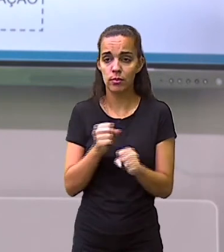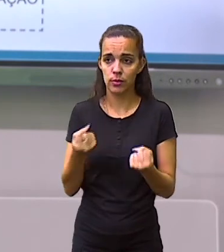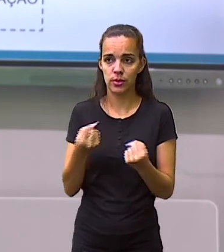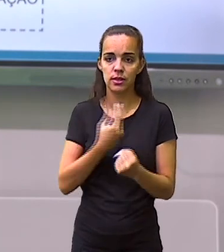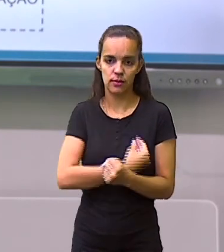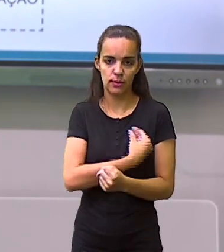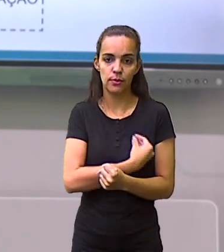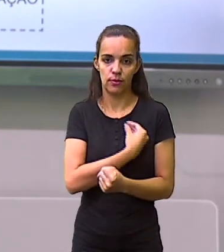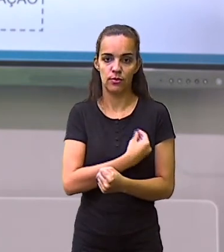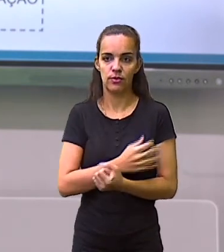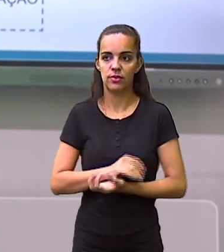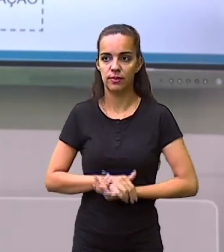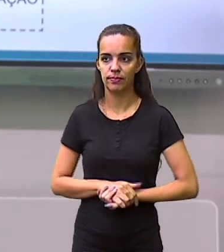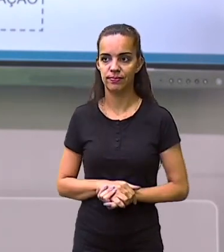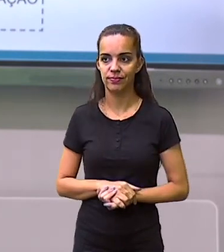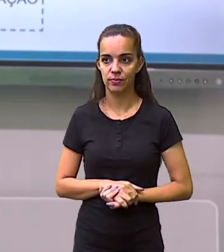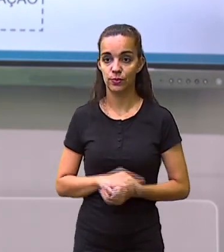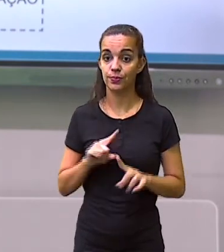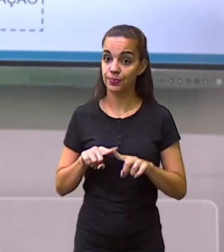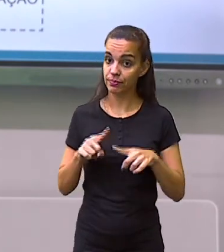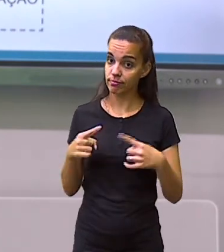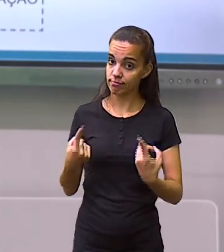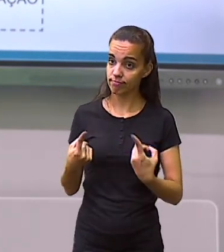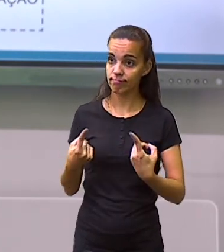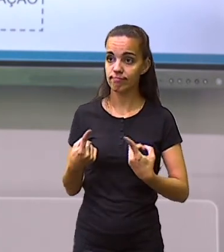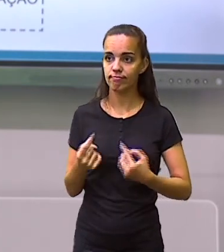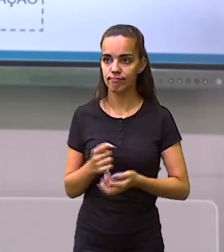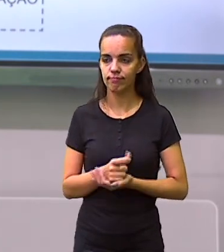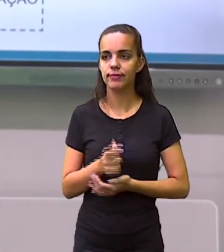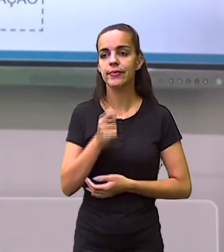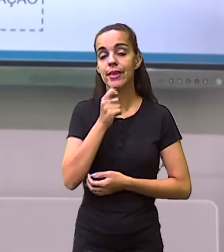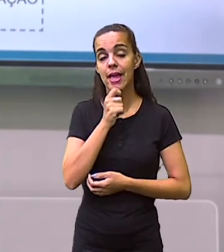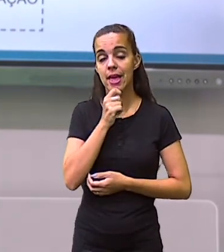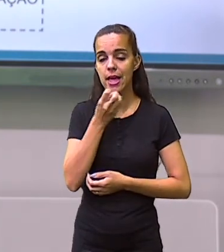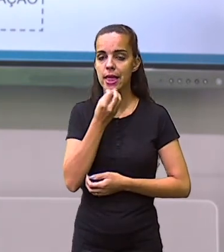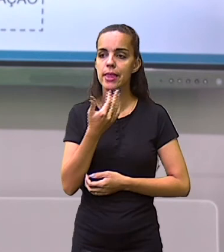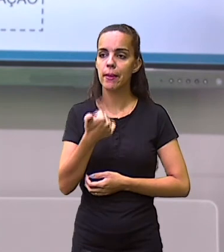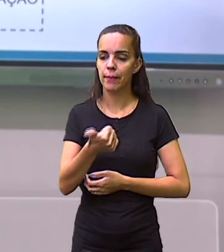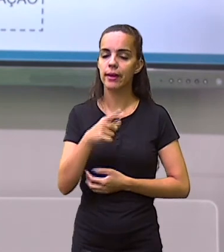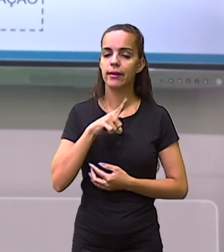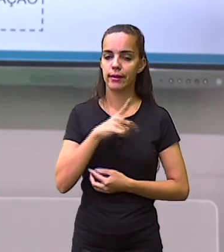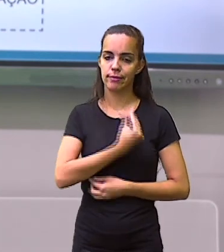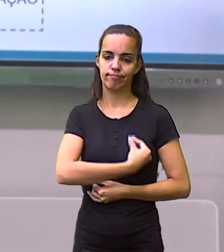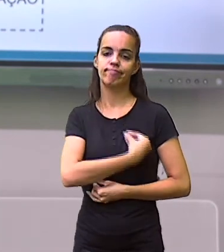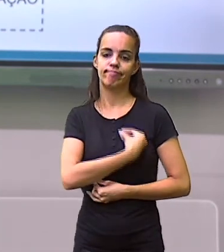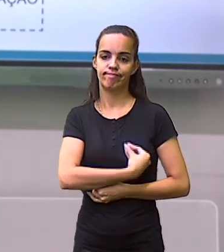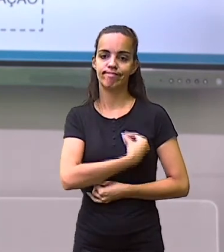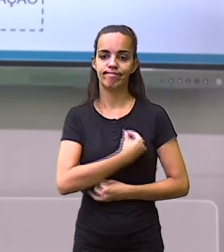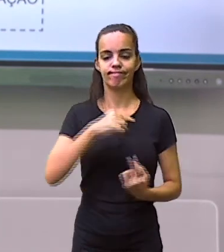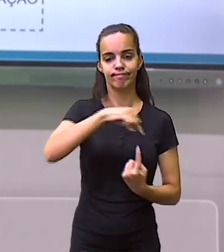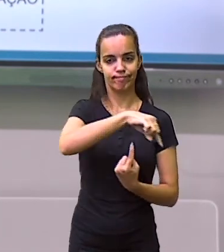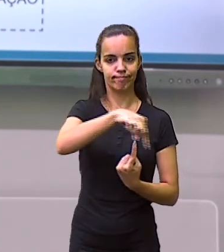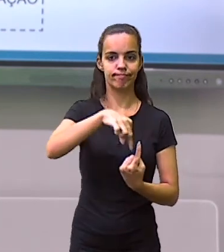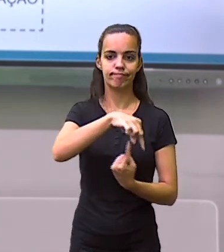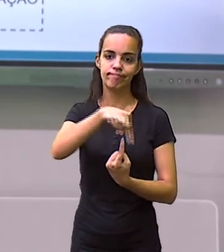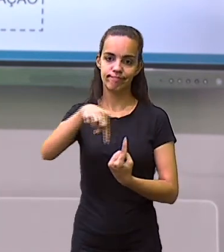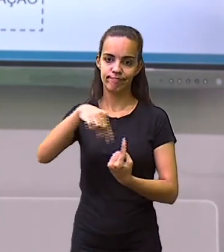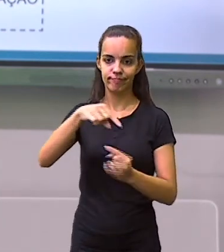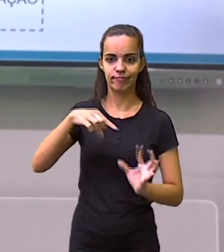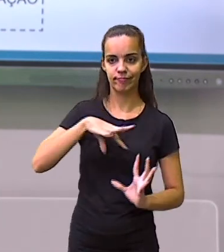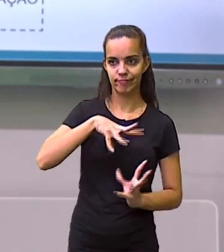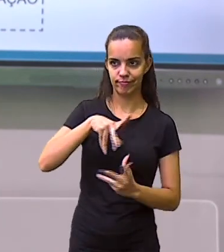se viver. Portanto, ainda bem que existe um movimento de rotação, não é